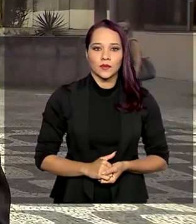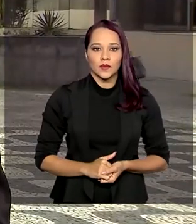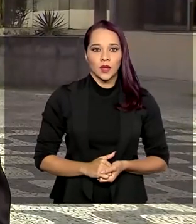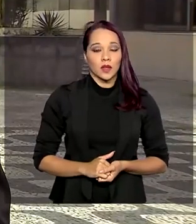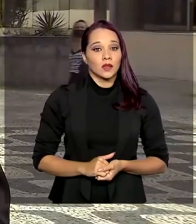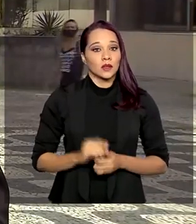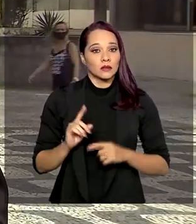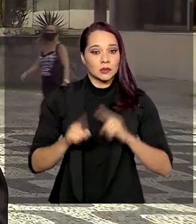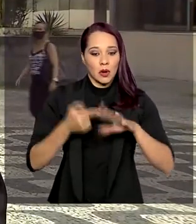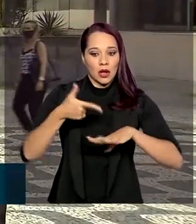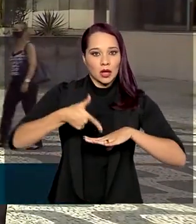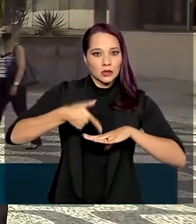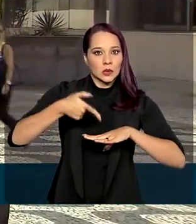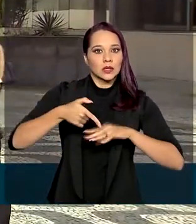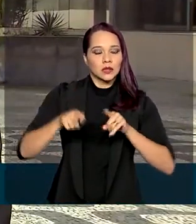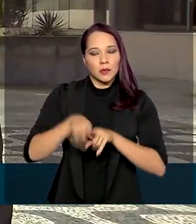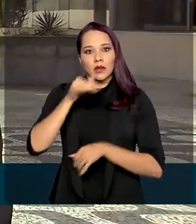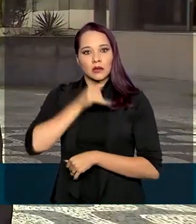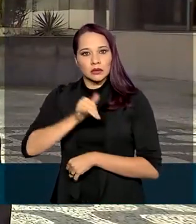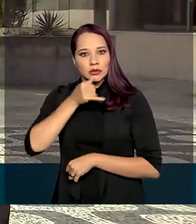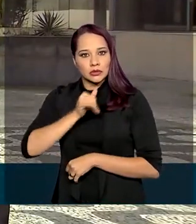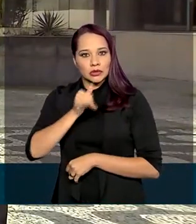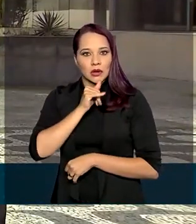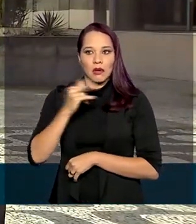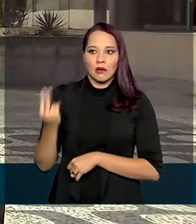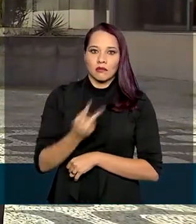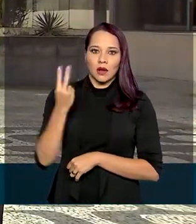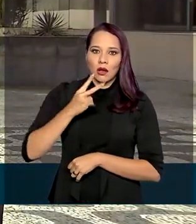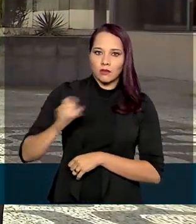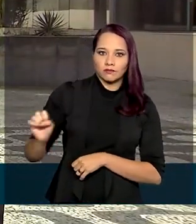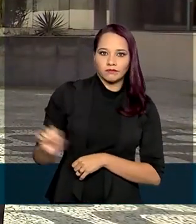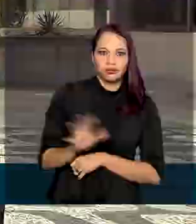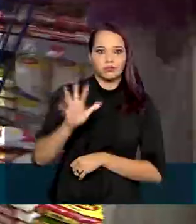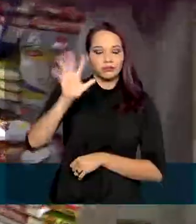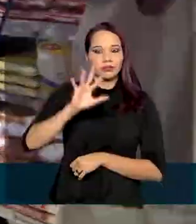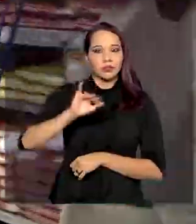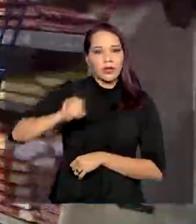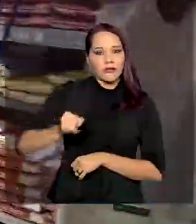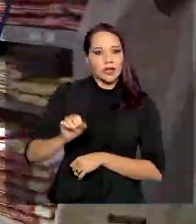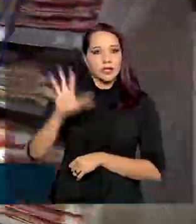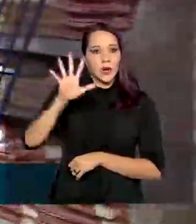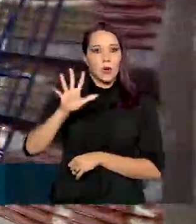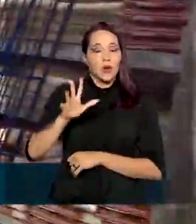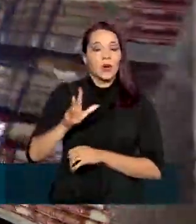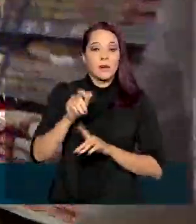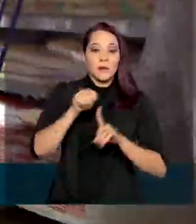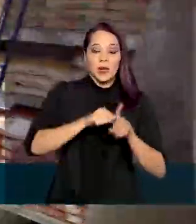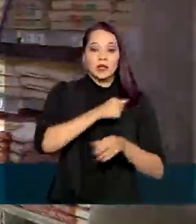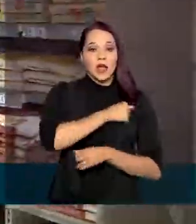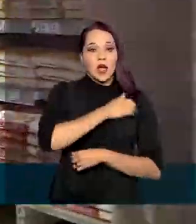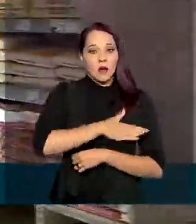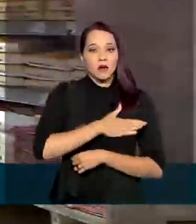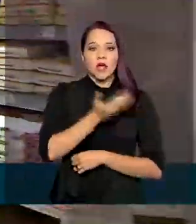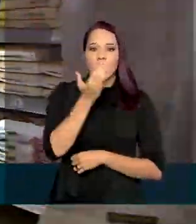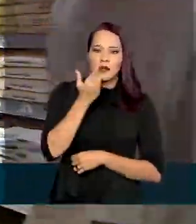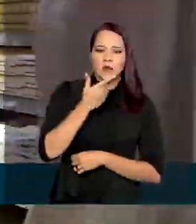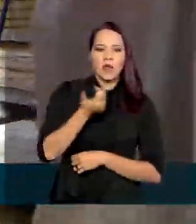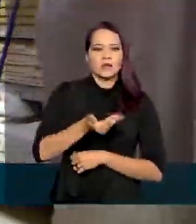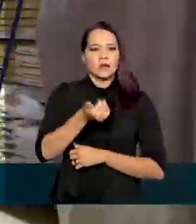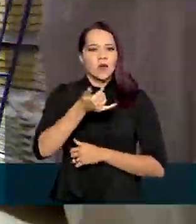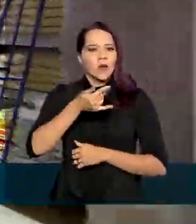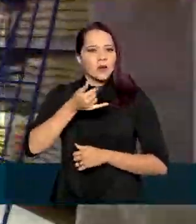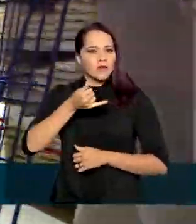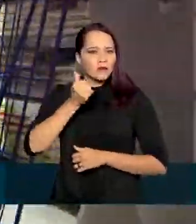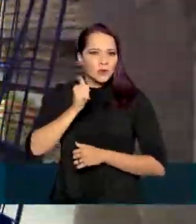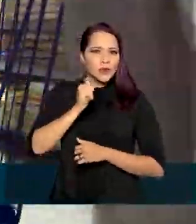Depois da gasolina e da energia elétrica ter impressionado a inflação no mês de julho, em agosto, alimentos e bebidas que subiram 0